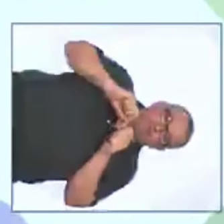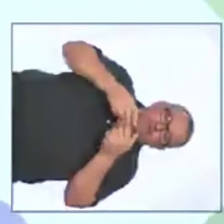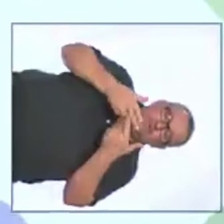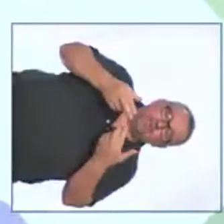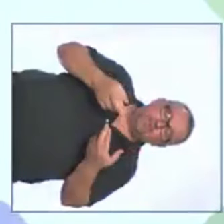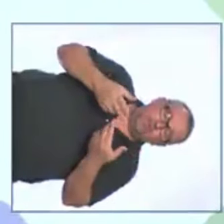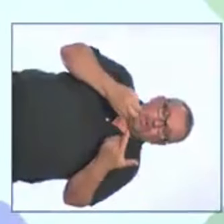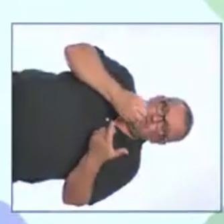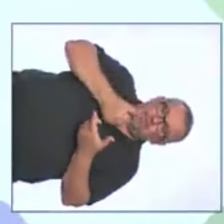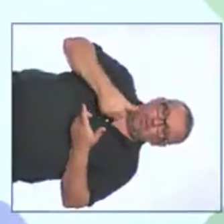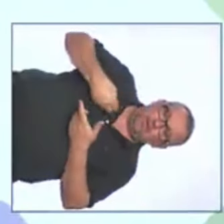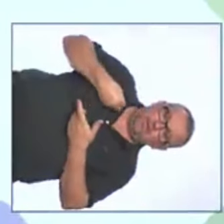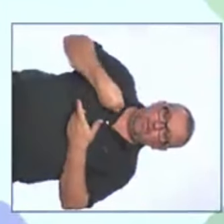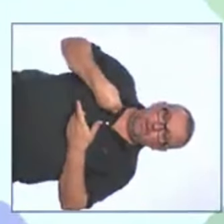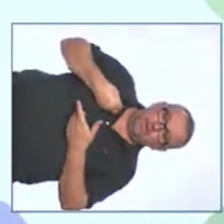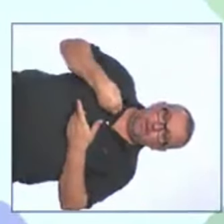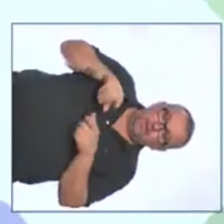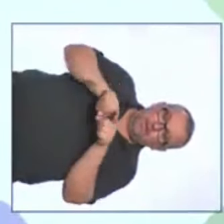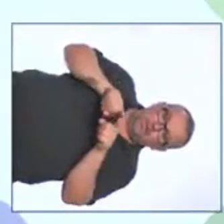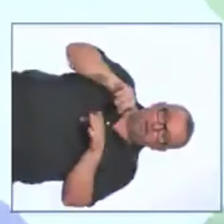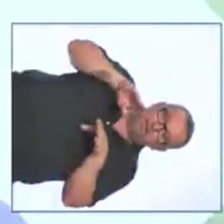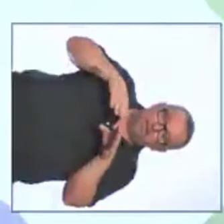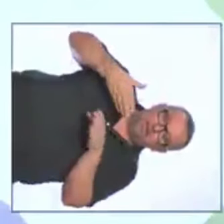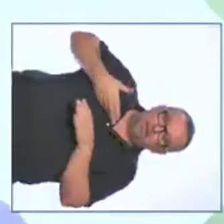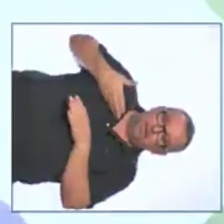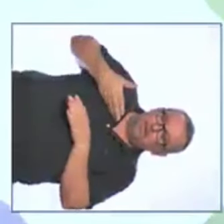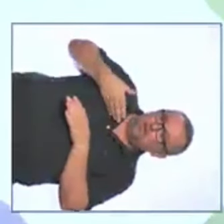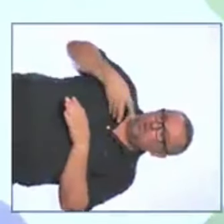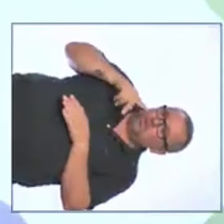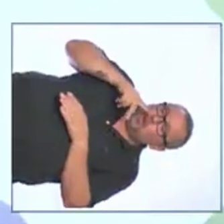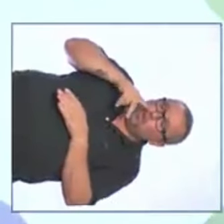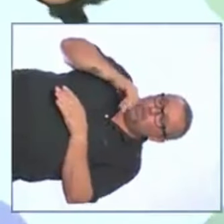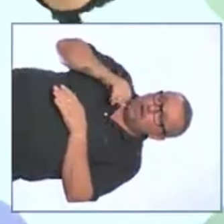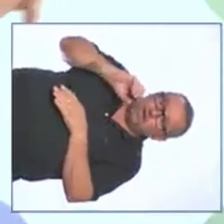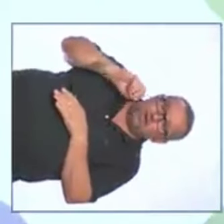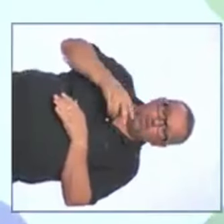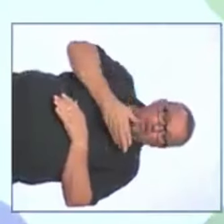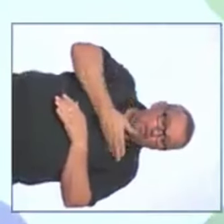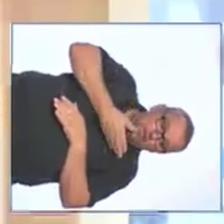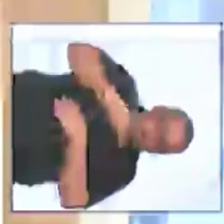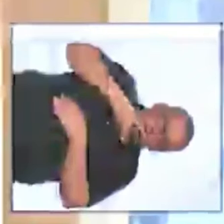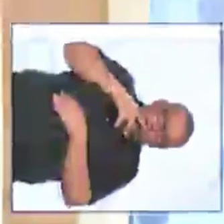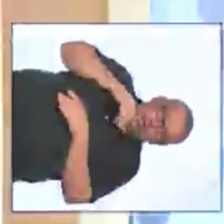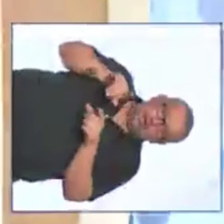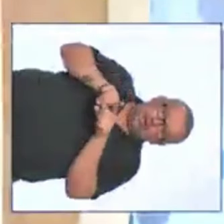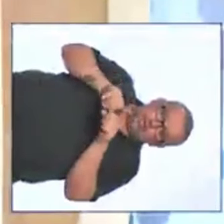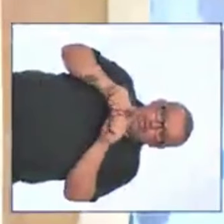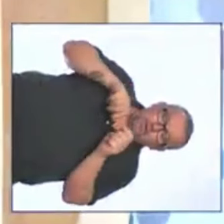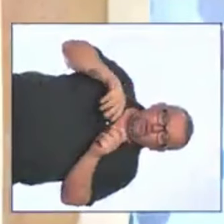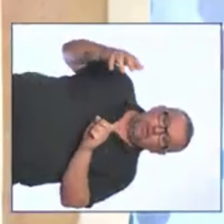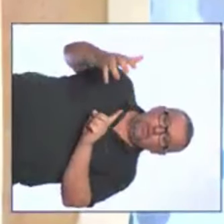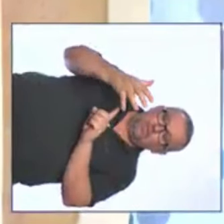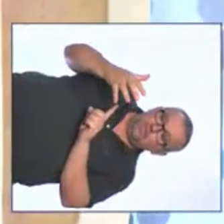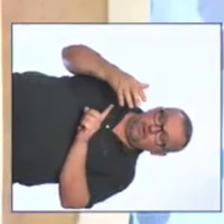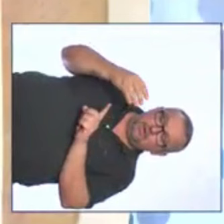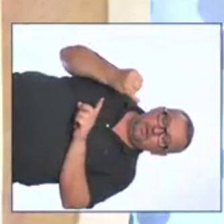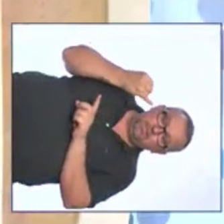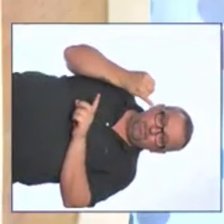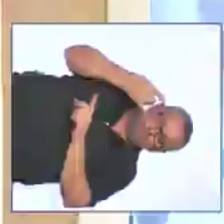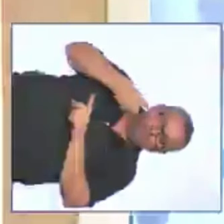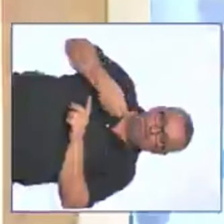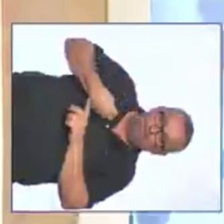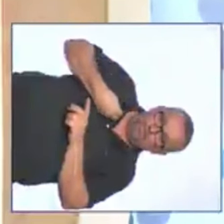nossa vida como às vezes um amigo uma amiga do seu pai ou um amigo do seu pai pode ter também um papel na sua